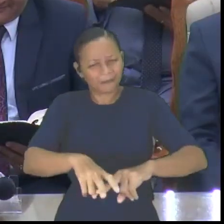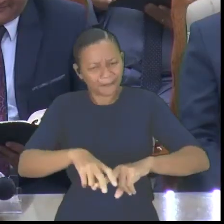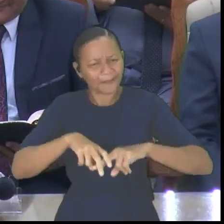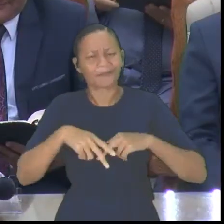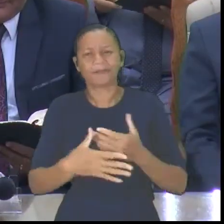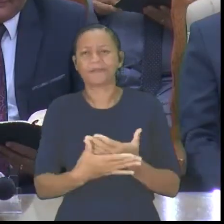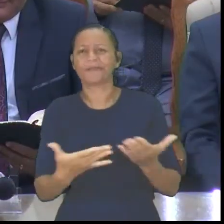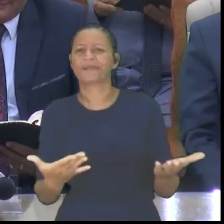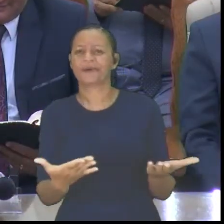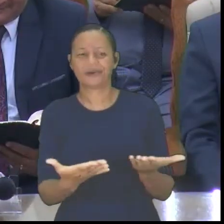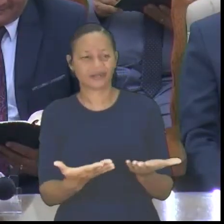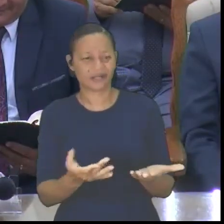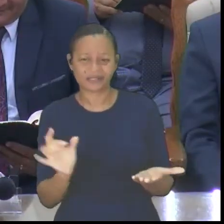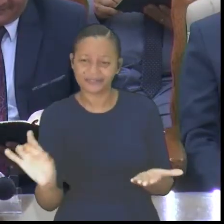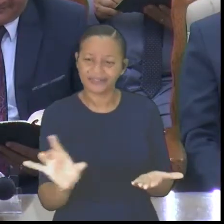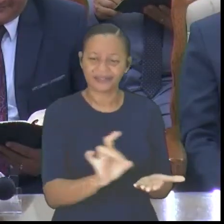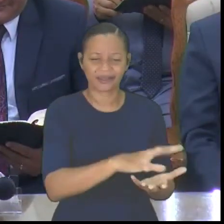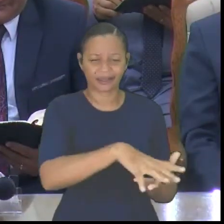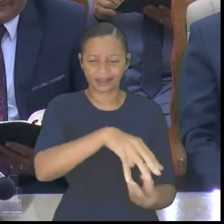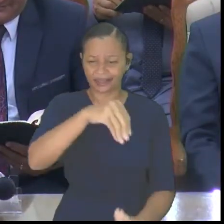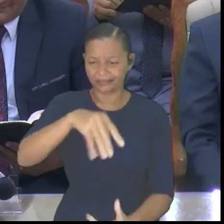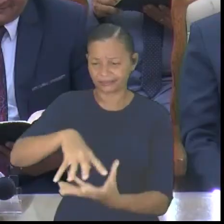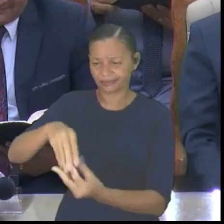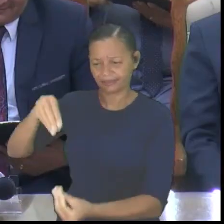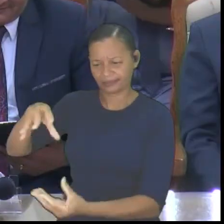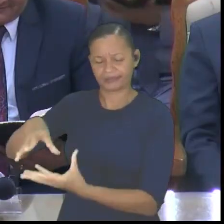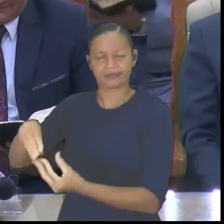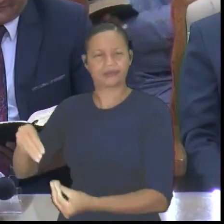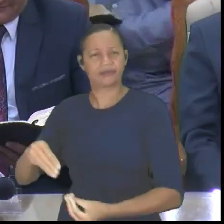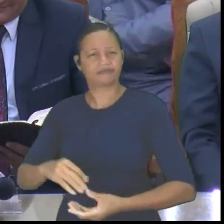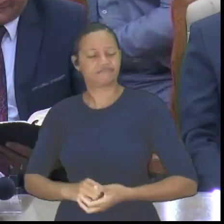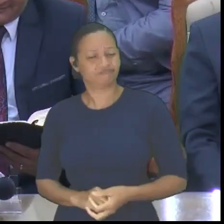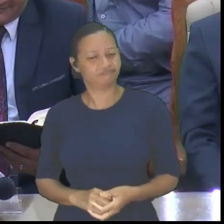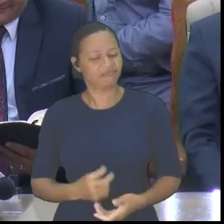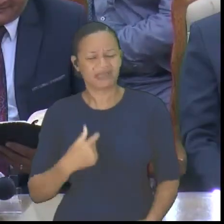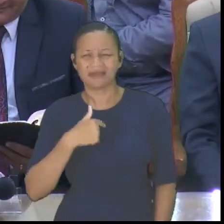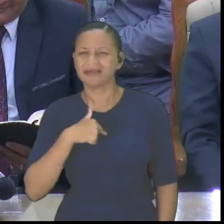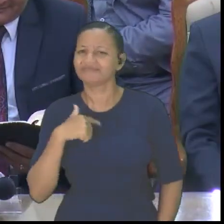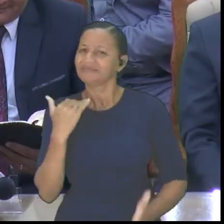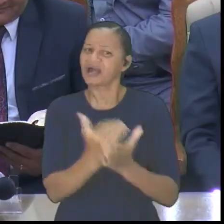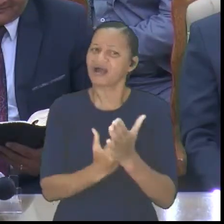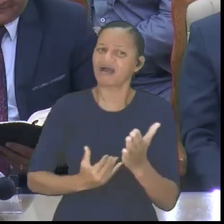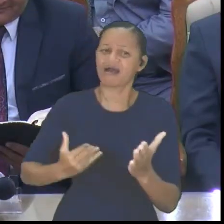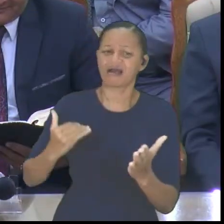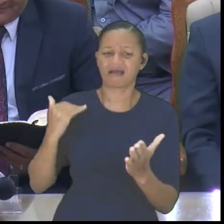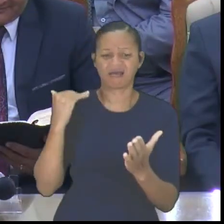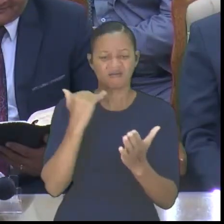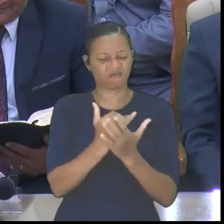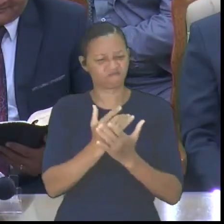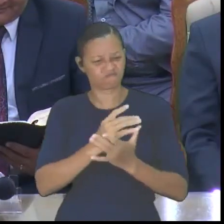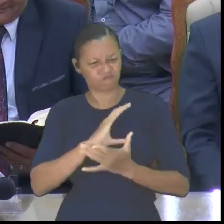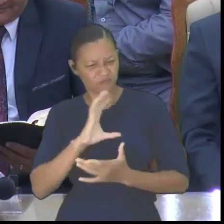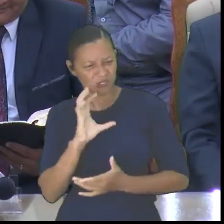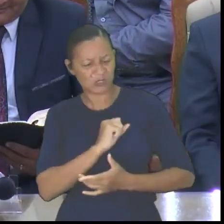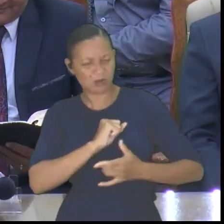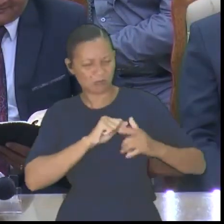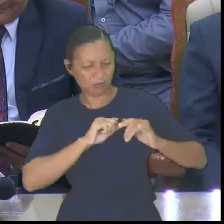ainda que, amando-vos mais, seja menos amado.